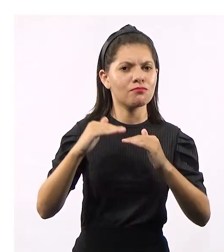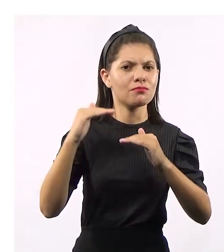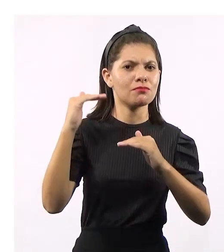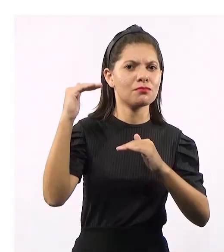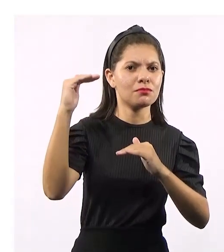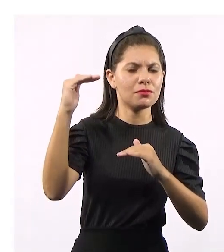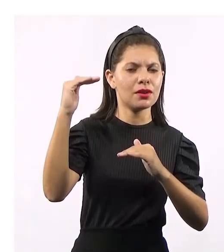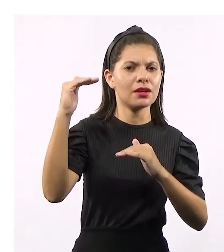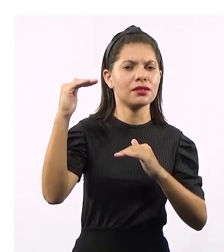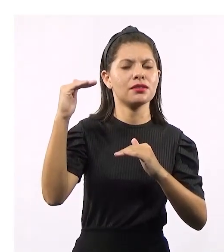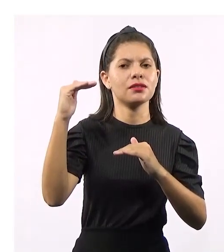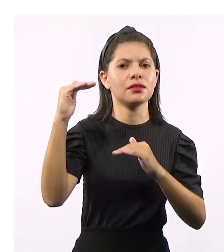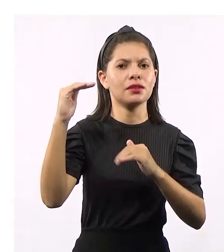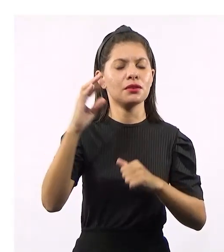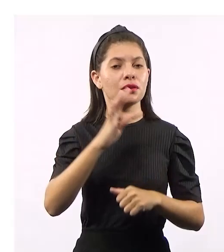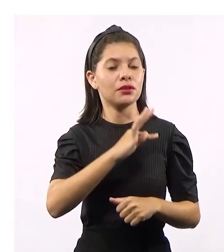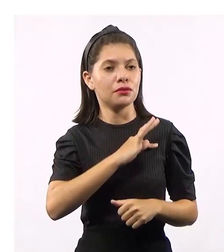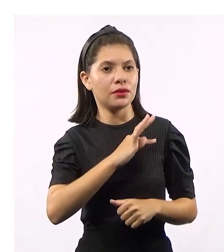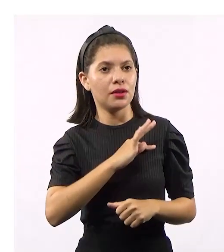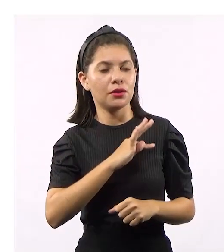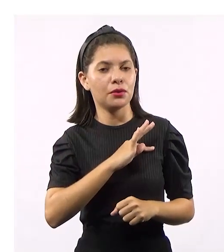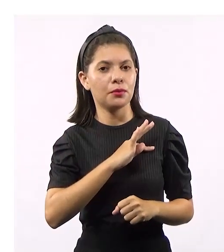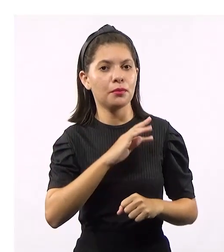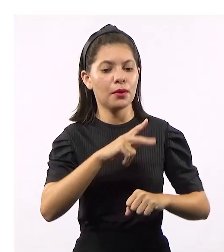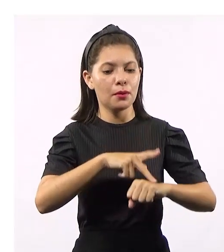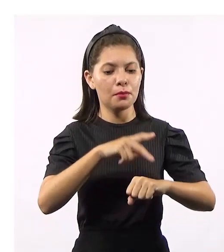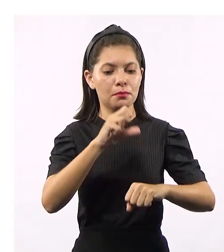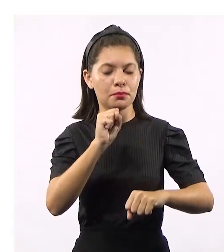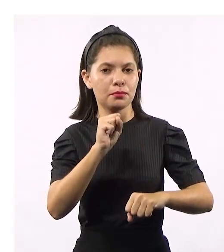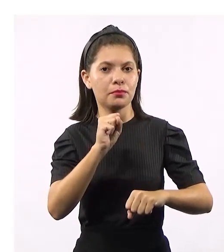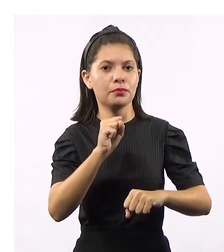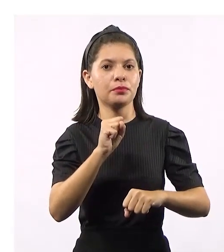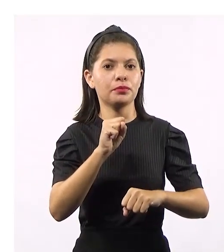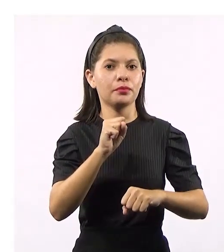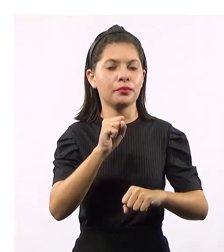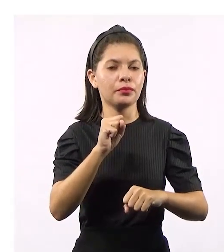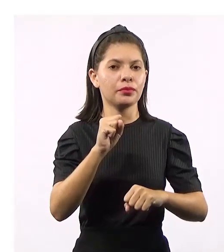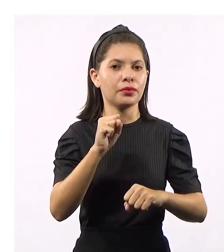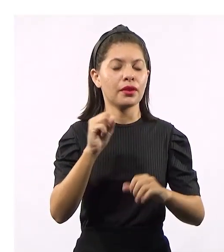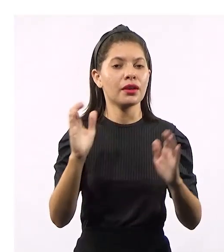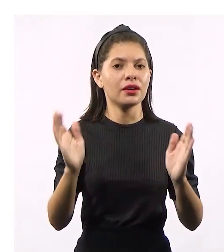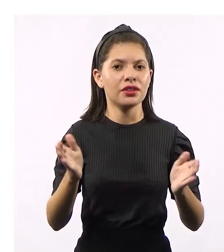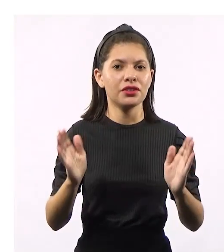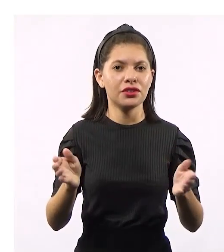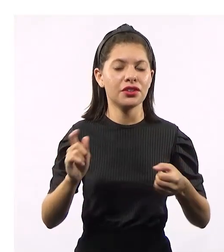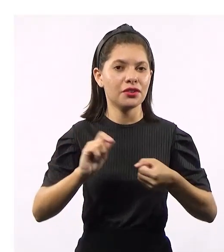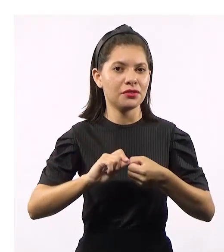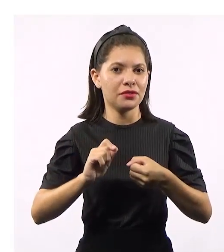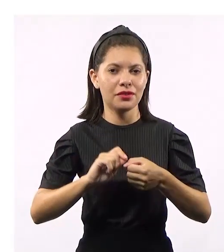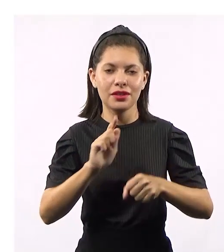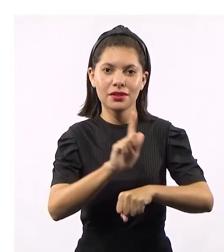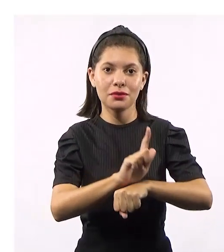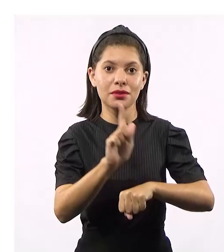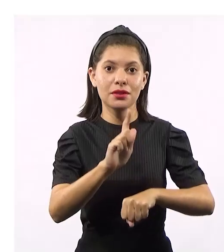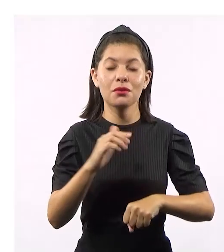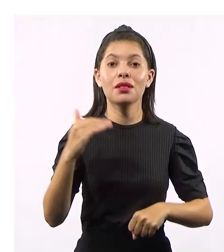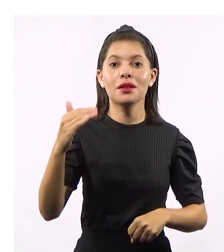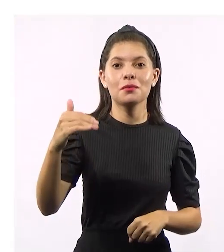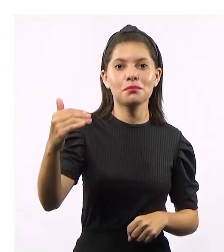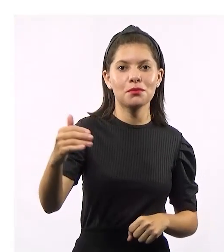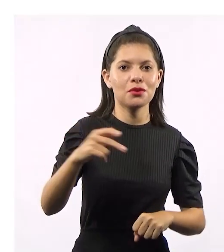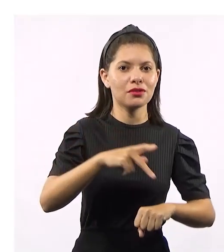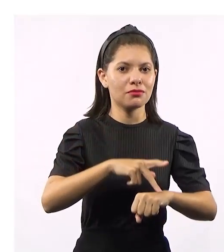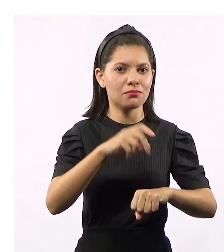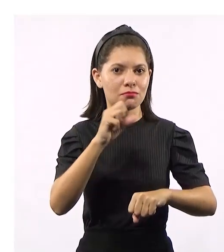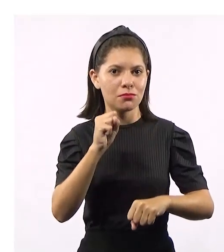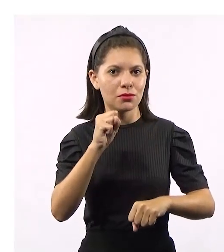nível superior de formação em relação ao nível técnico. Um pós-graduado já passou pela graduação e depois fez uma pós-graduação.